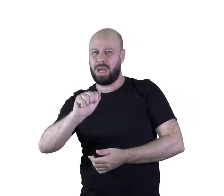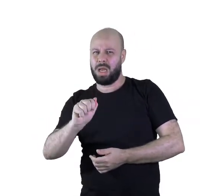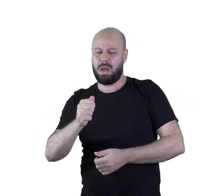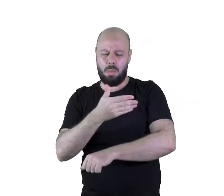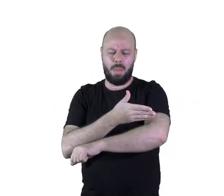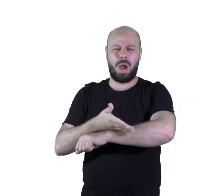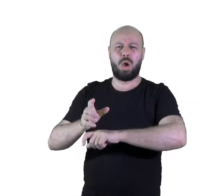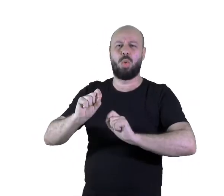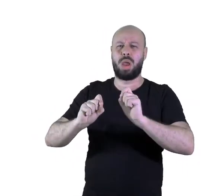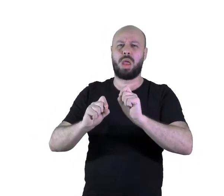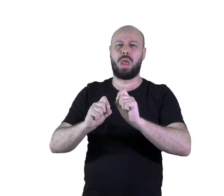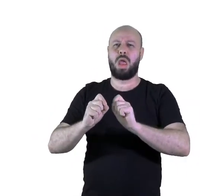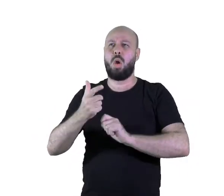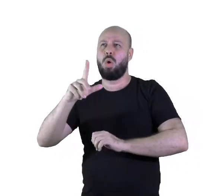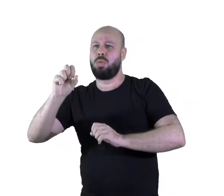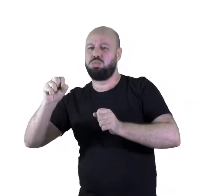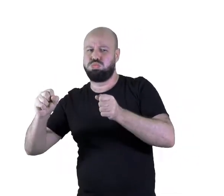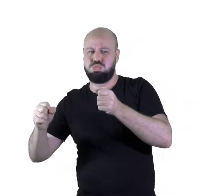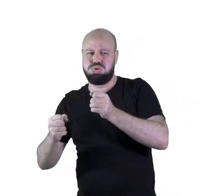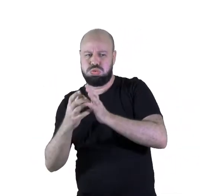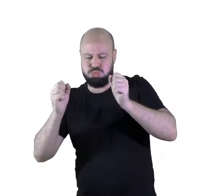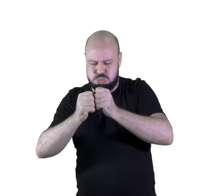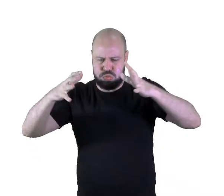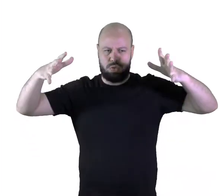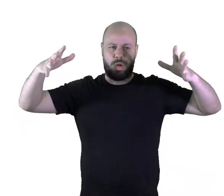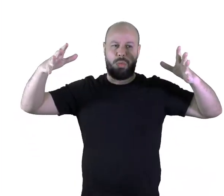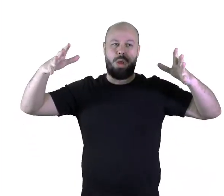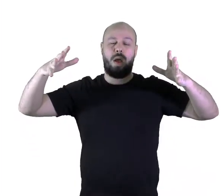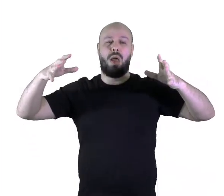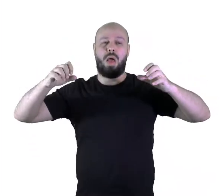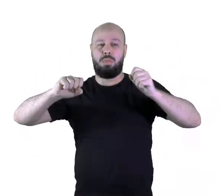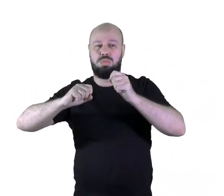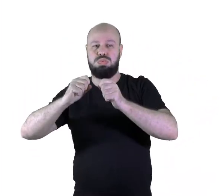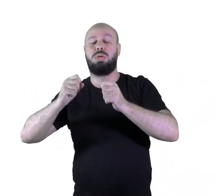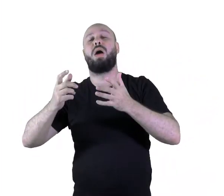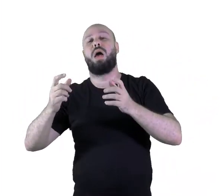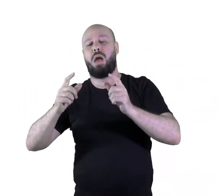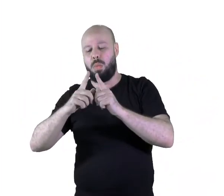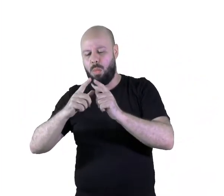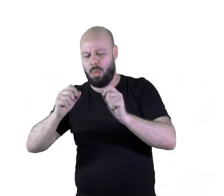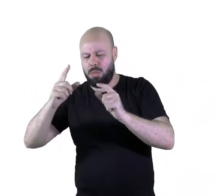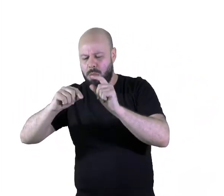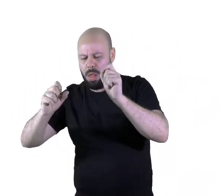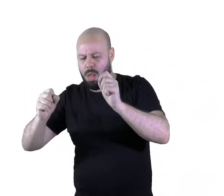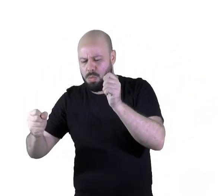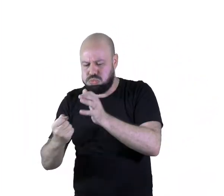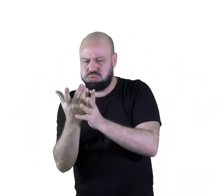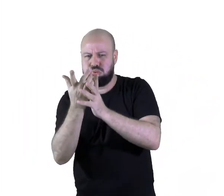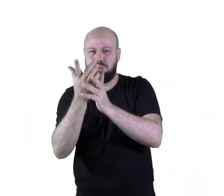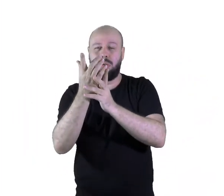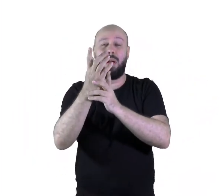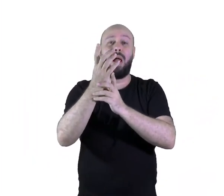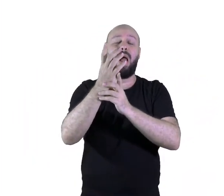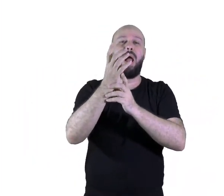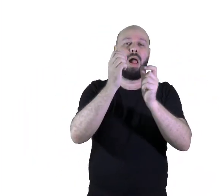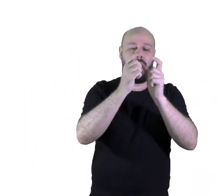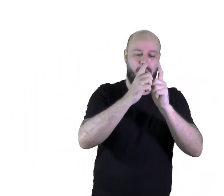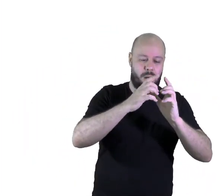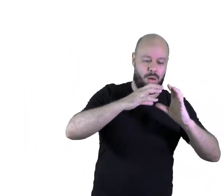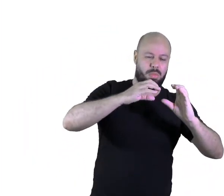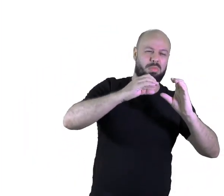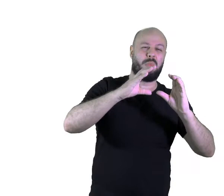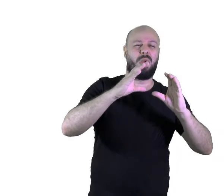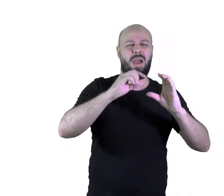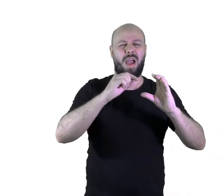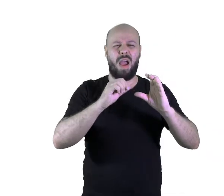que era de um outro tipo, quando ela está no final da sua vida, ela explode e ela vira uma anã branca, uma estrela bem